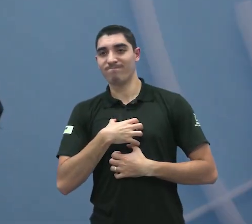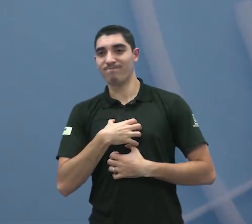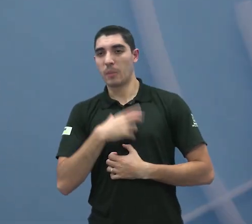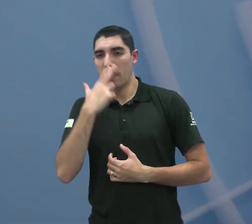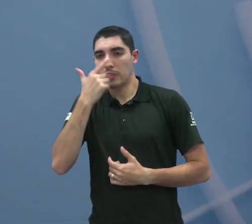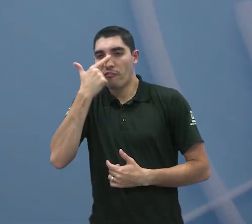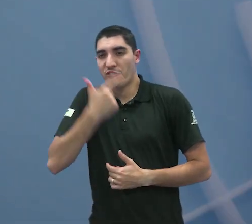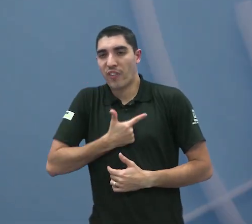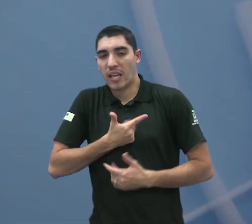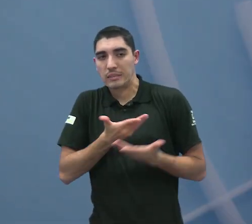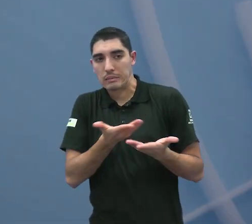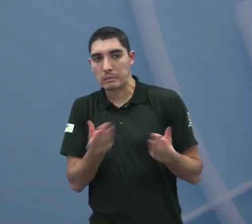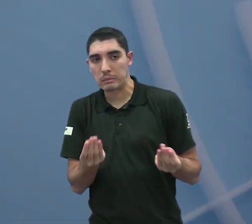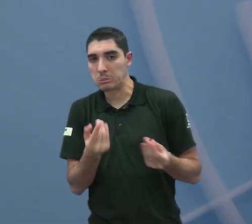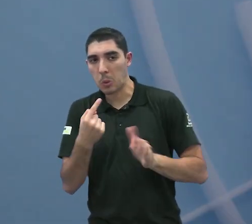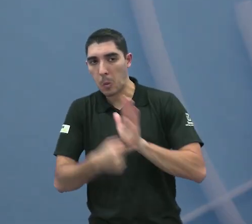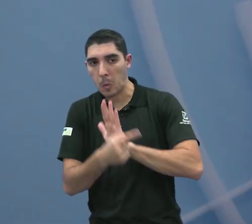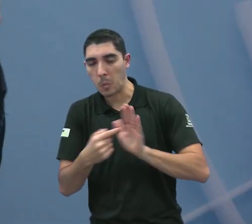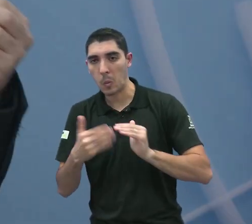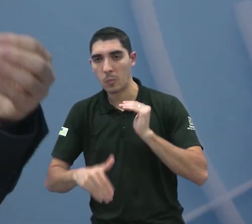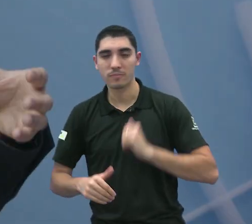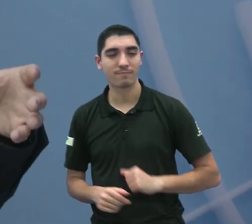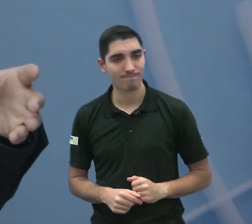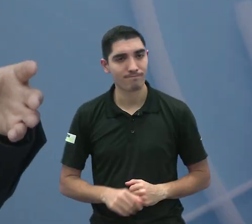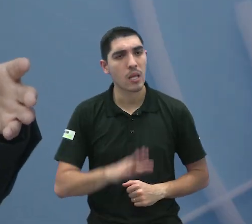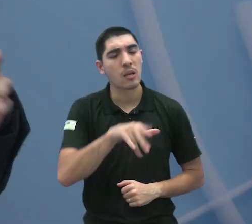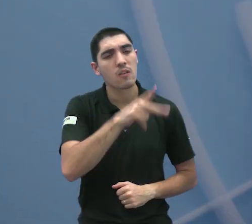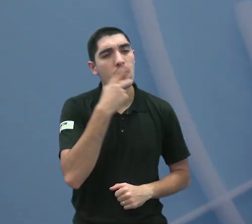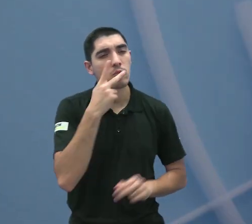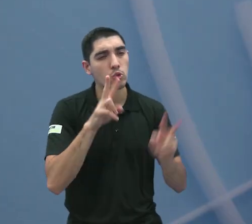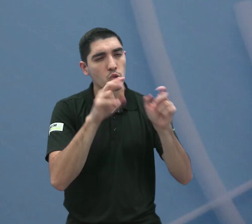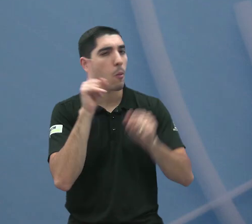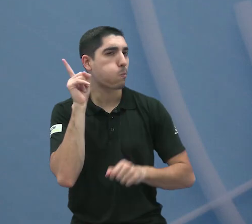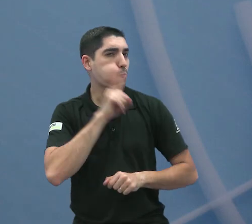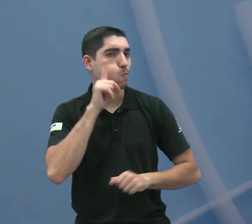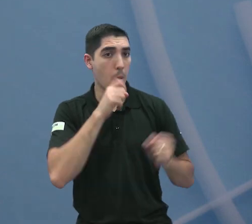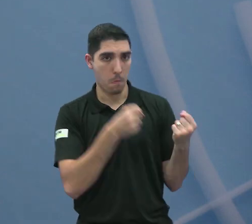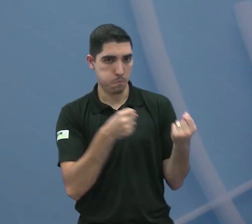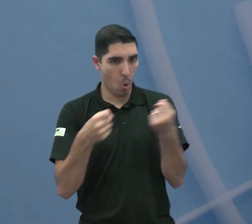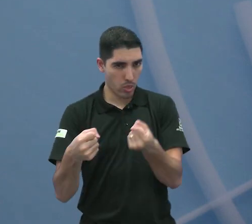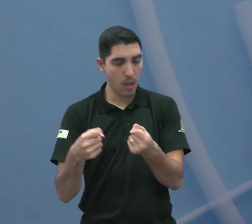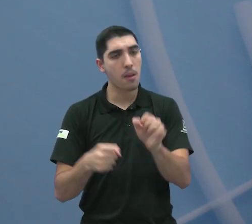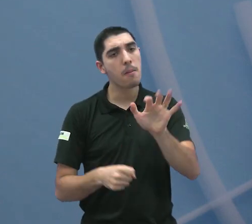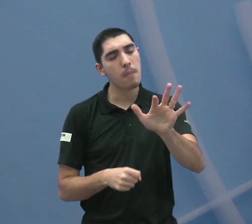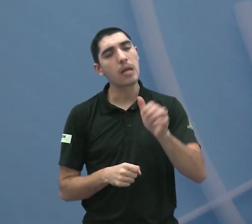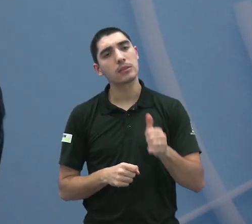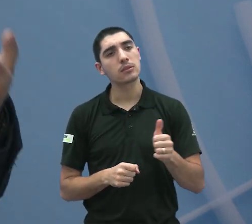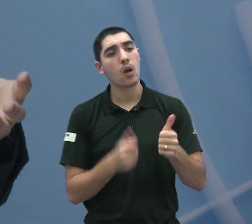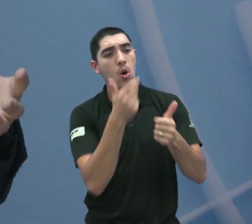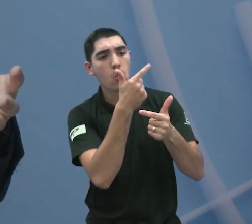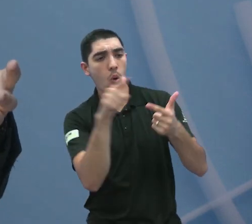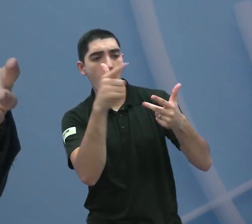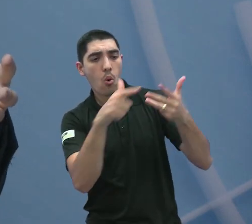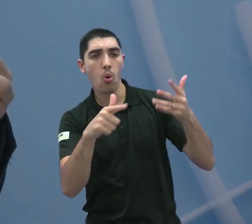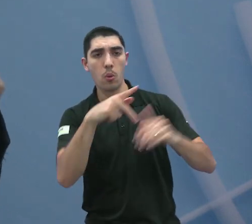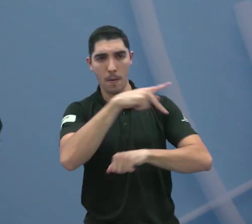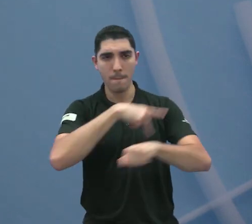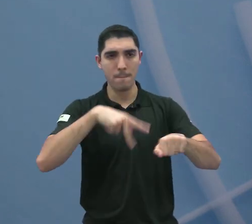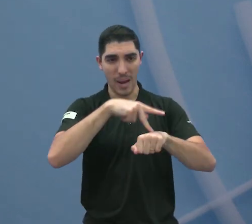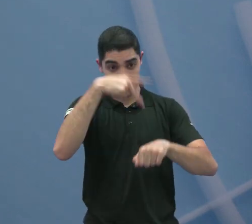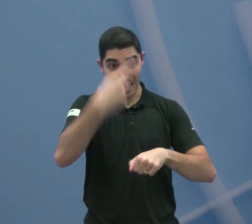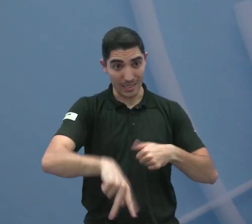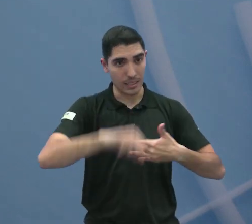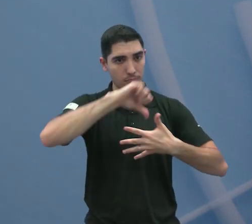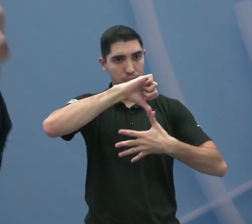gente falou um pouco aqui dessa questão do poder dos Estados Unidos, né? Mas muitos países da América do Sul